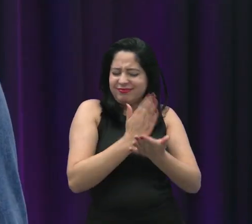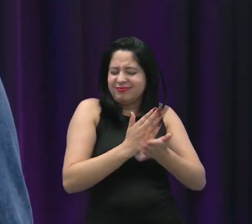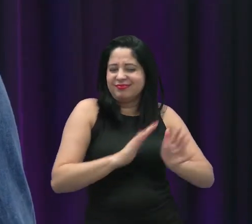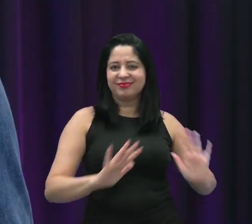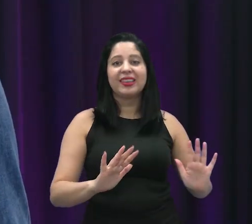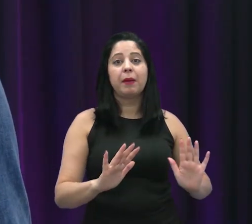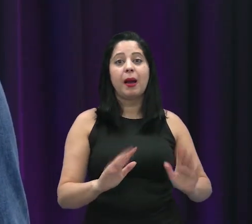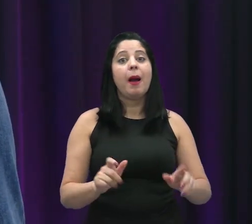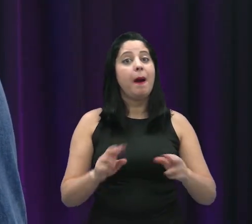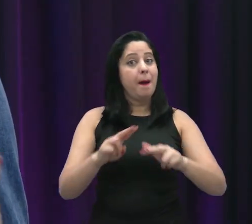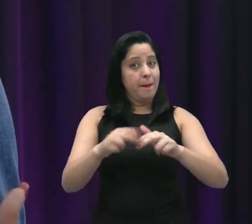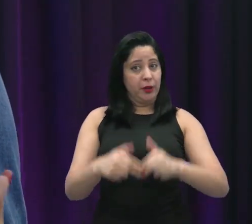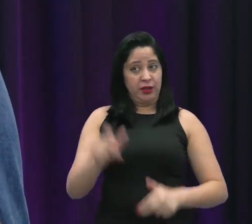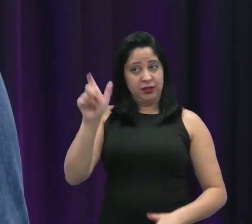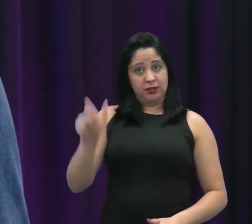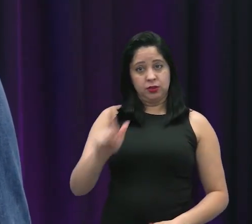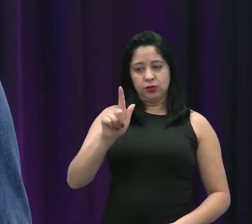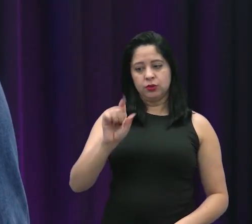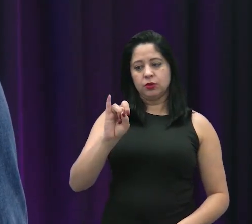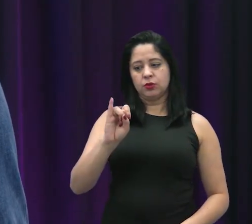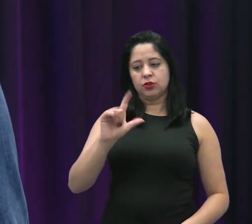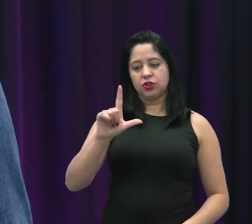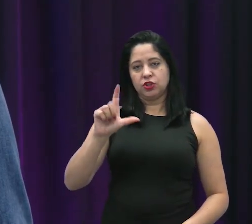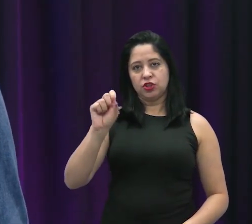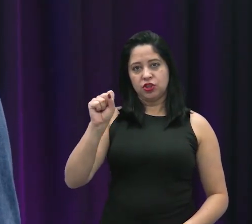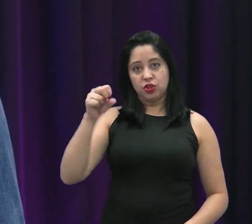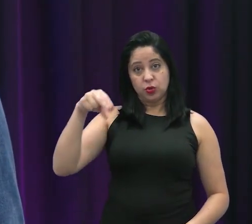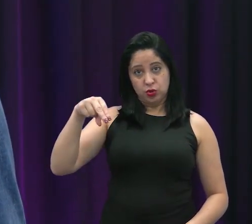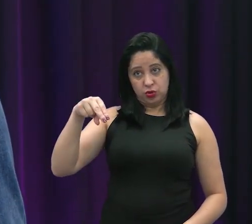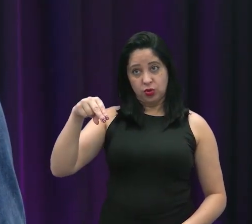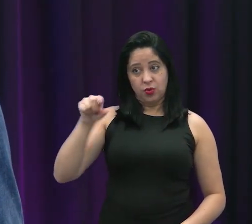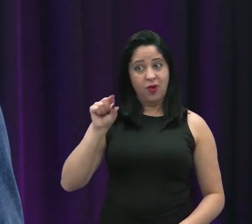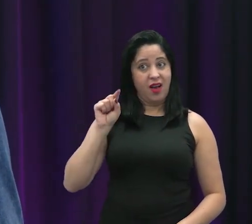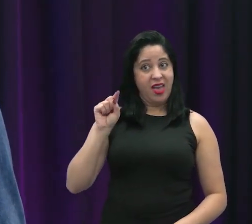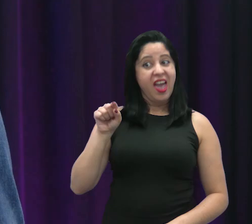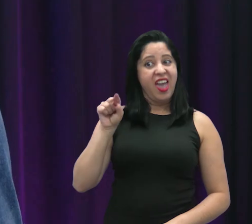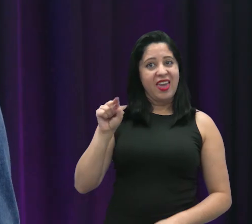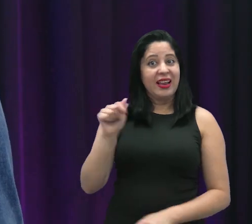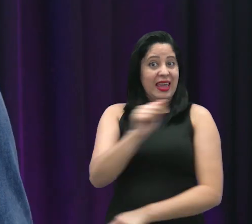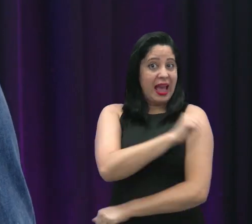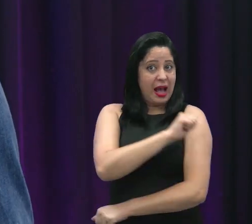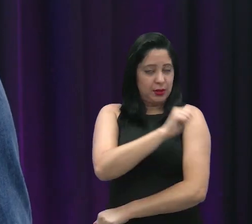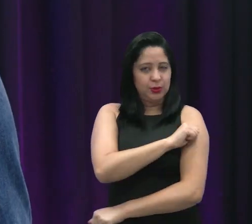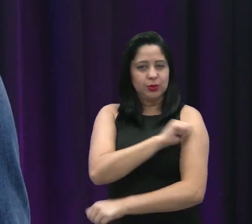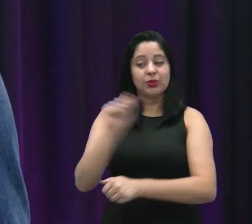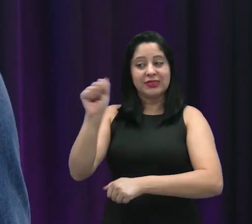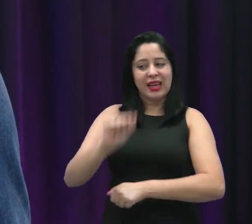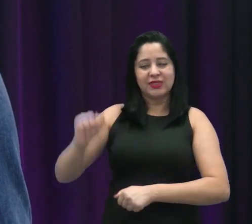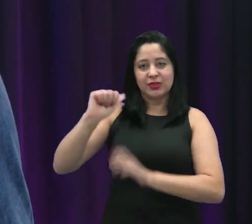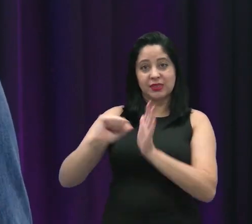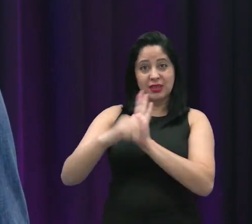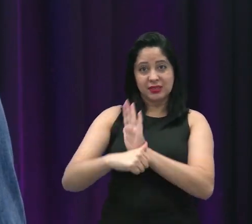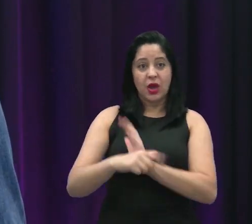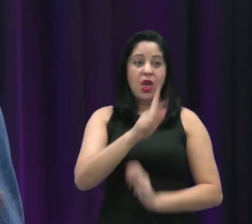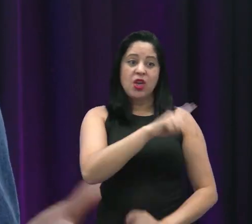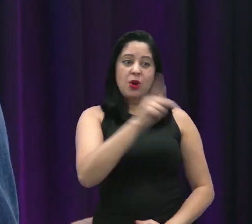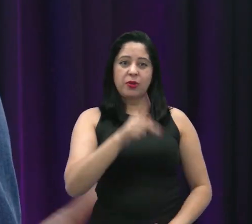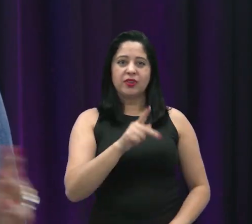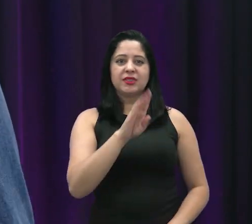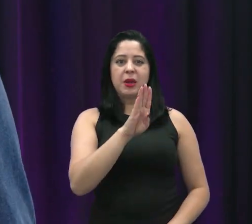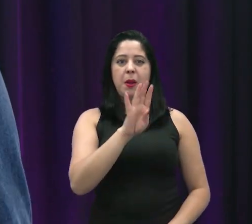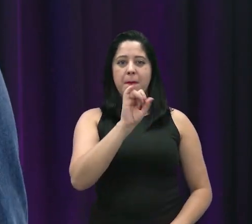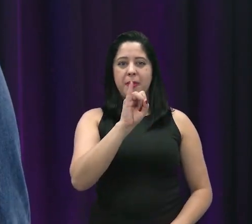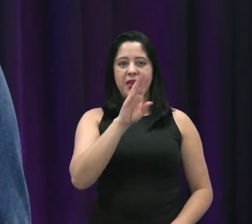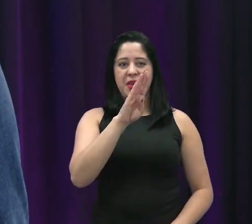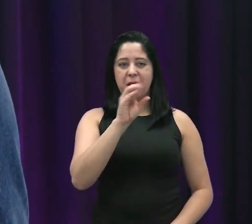isso, recebemos Gilson Teodoro, assistido da ASSIM, da Associação de Síndrome de Down, e o professor dele,